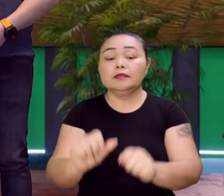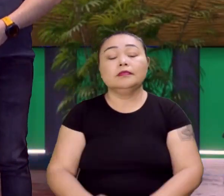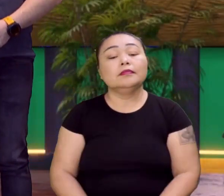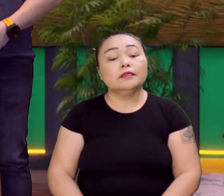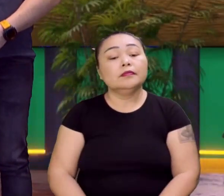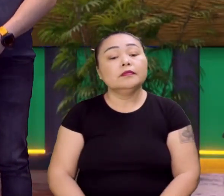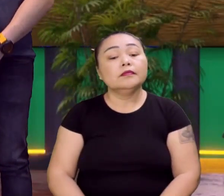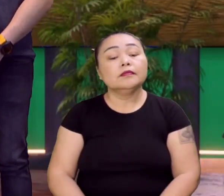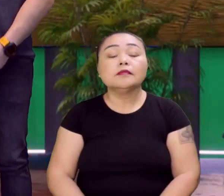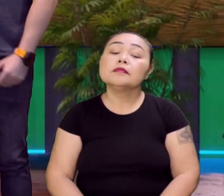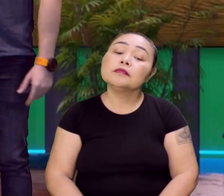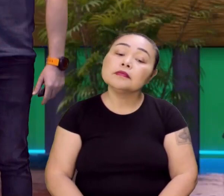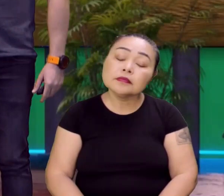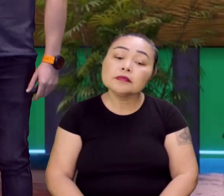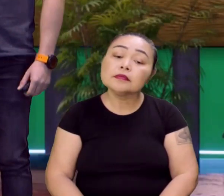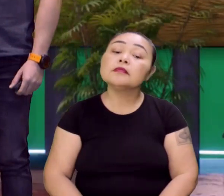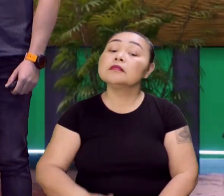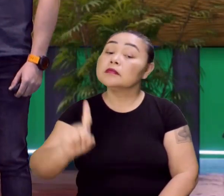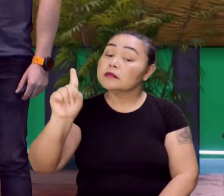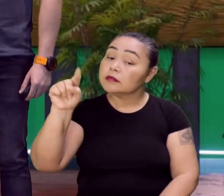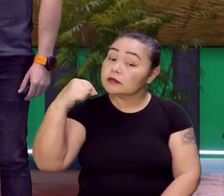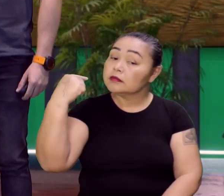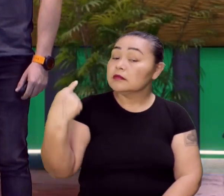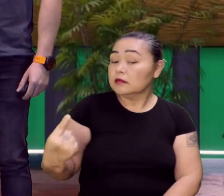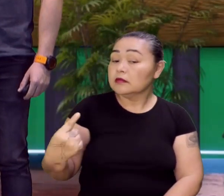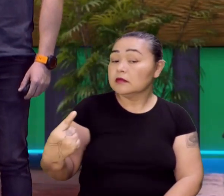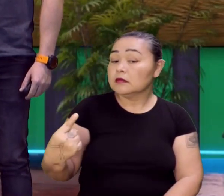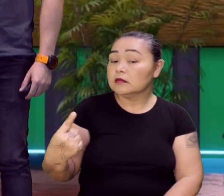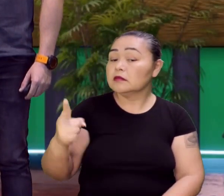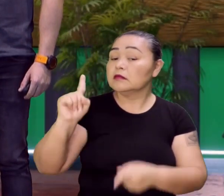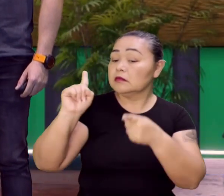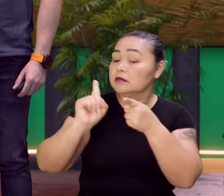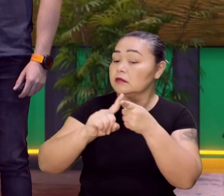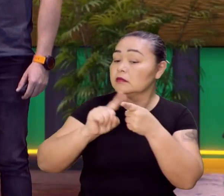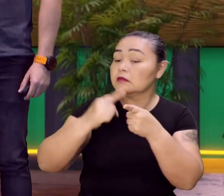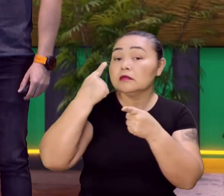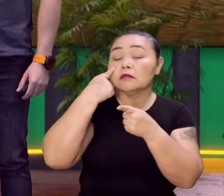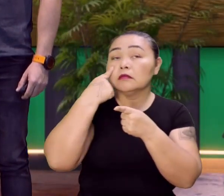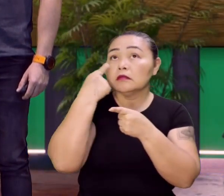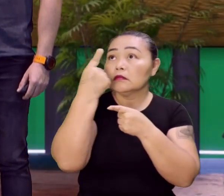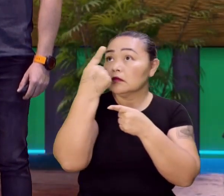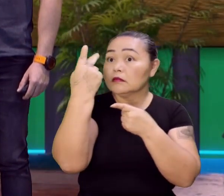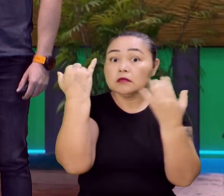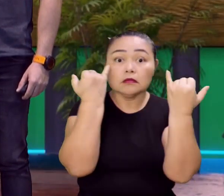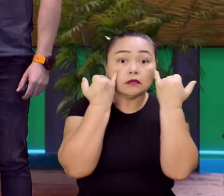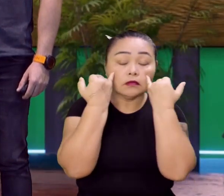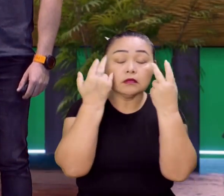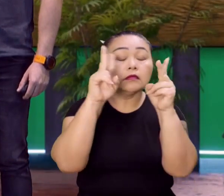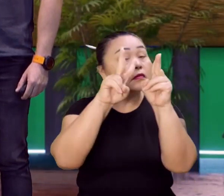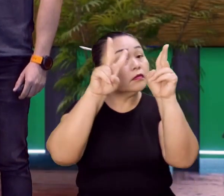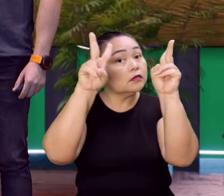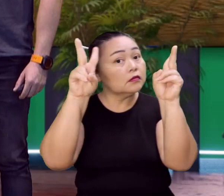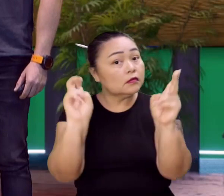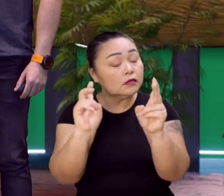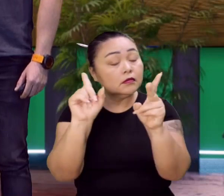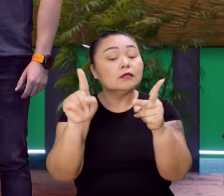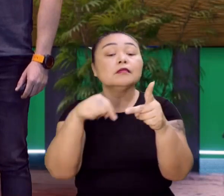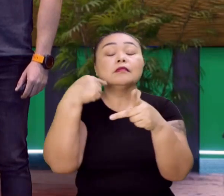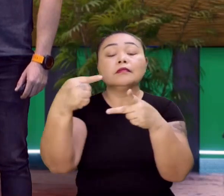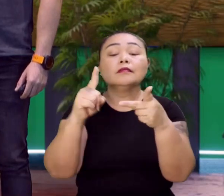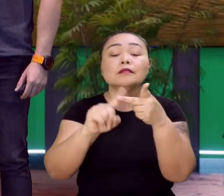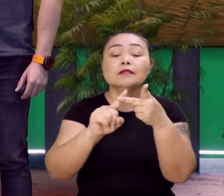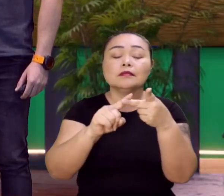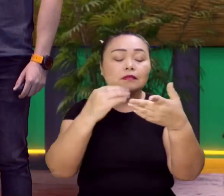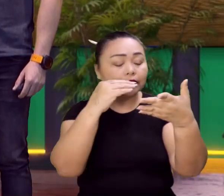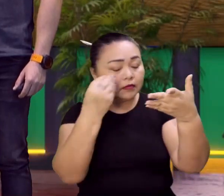Exato. Título. Aí primeiro você vê essa mensagem, né, do título, e você depois vai lá